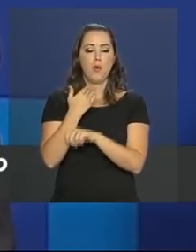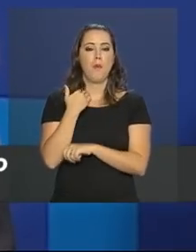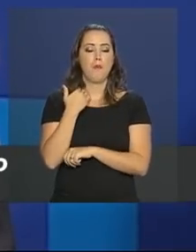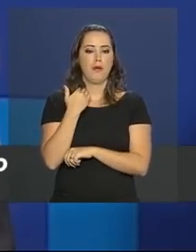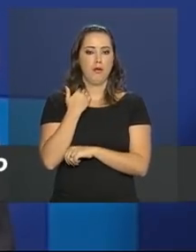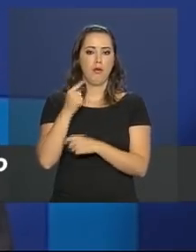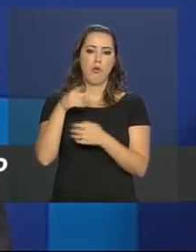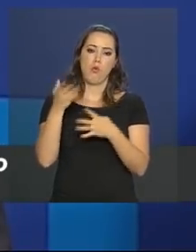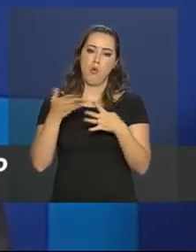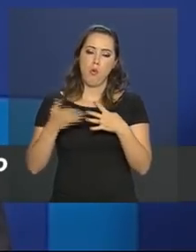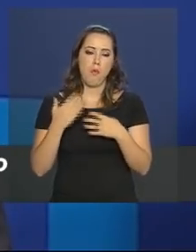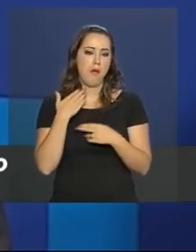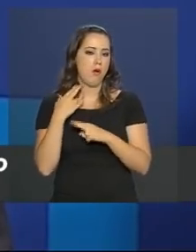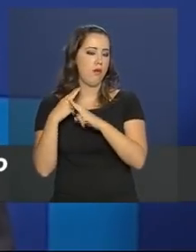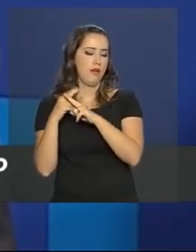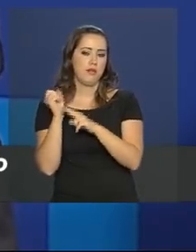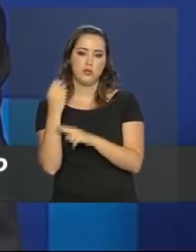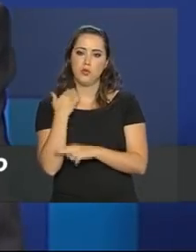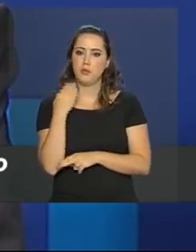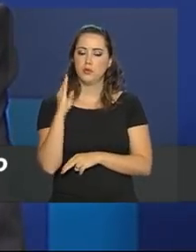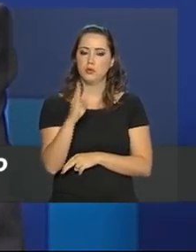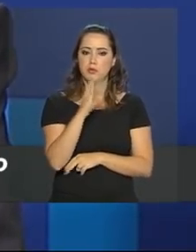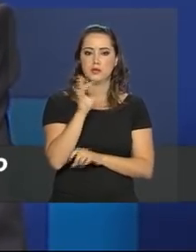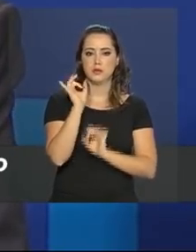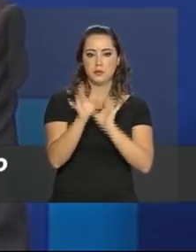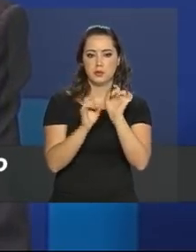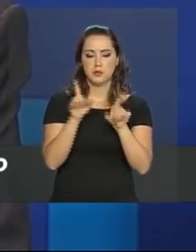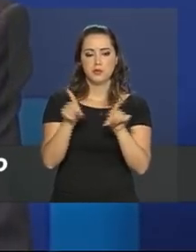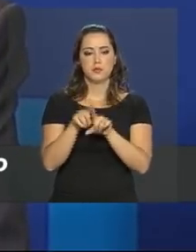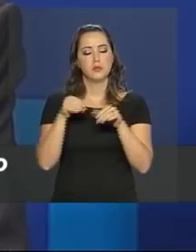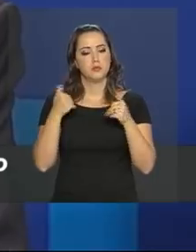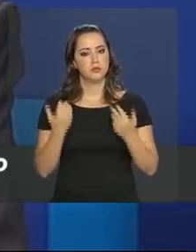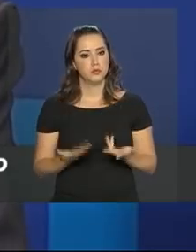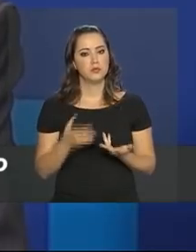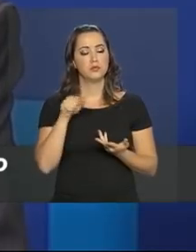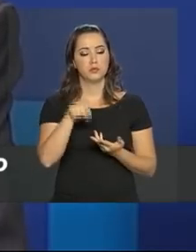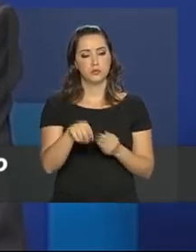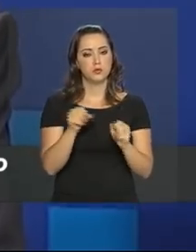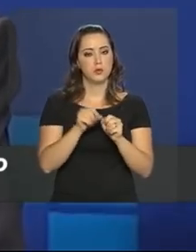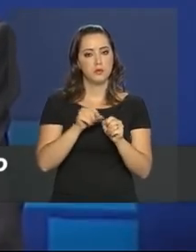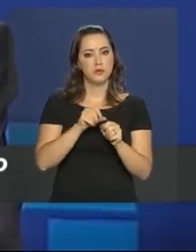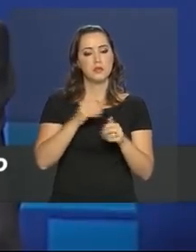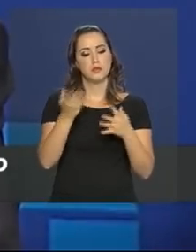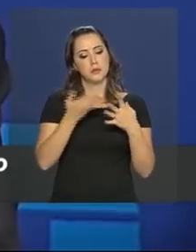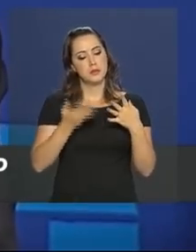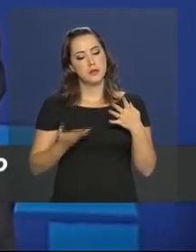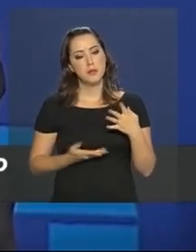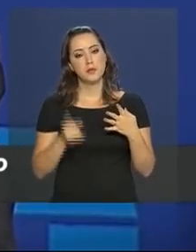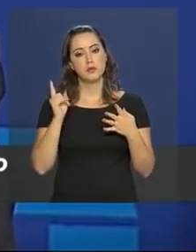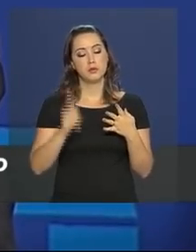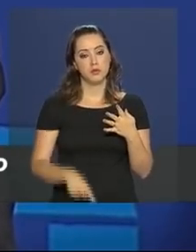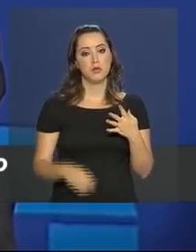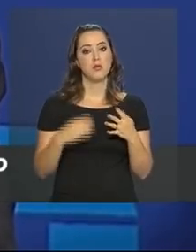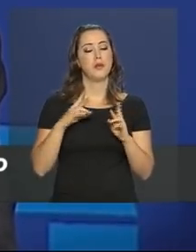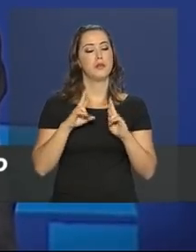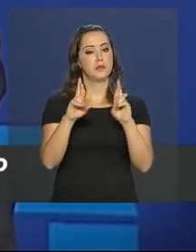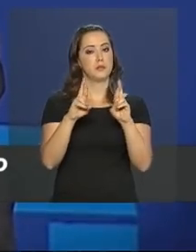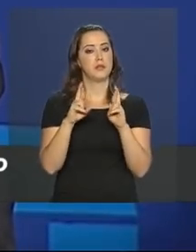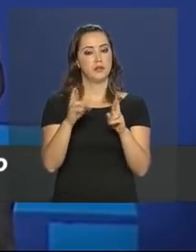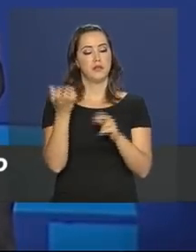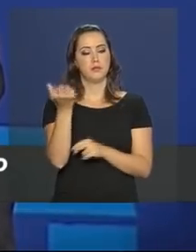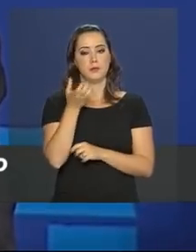instituição financiadora caixa econômica o banco do brasil especialmente para fazerem essa renegociação é algo muito esperado e desejado